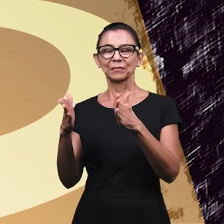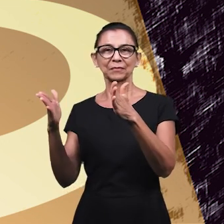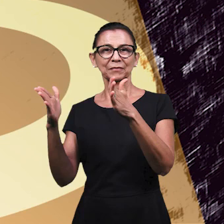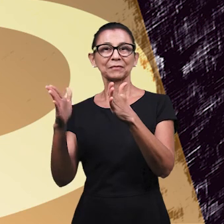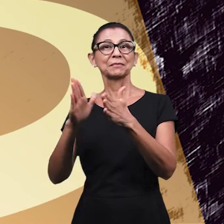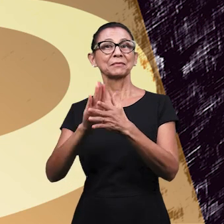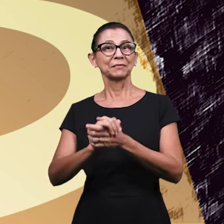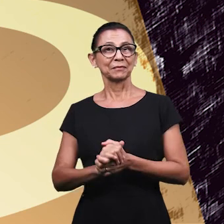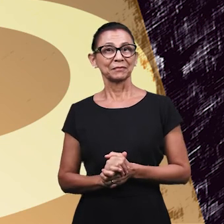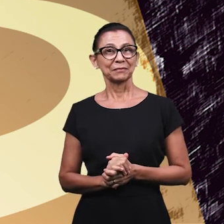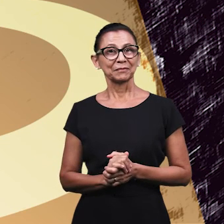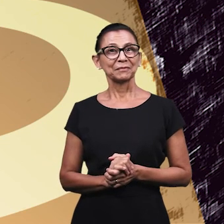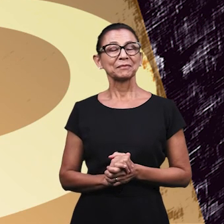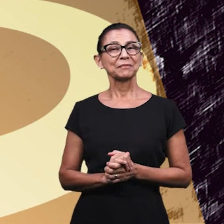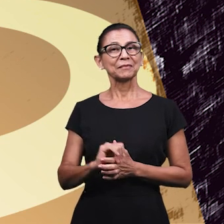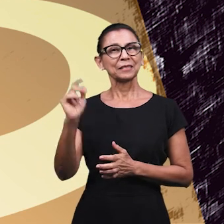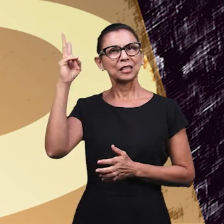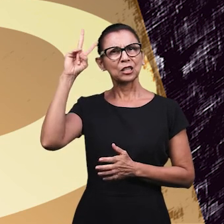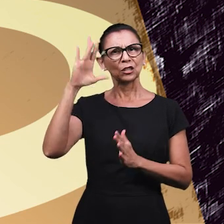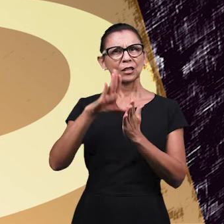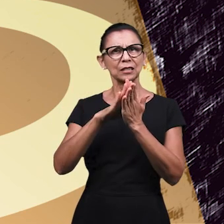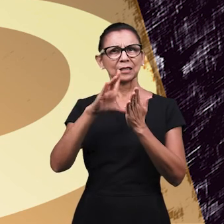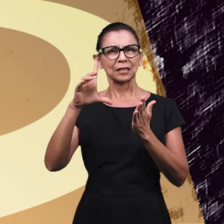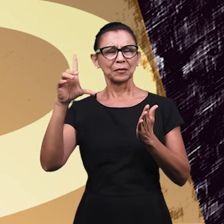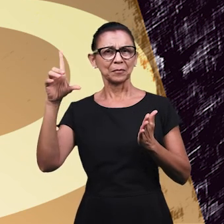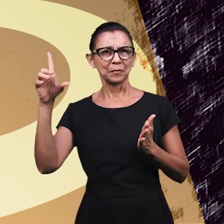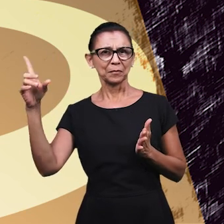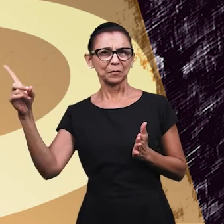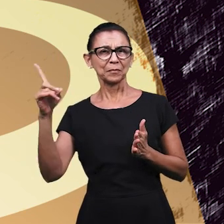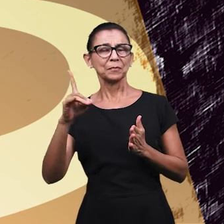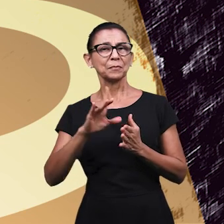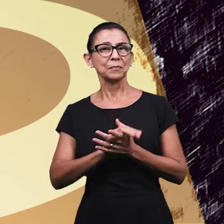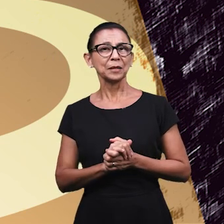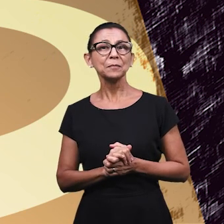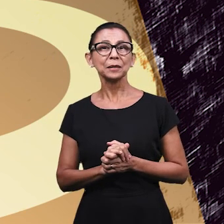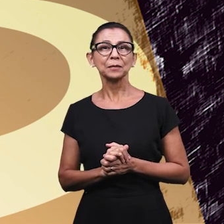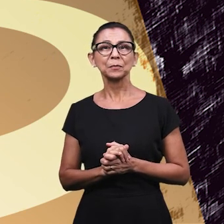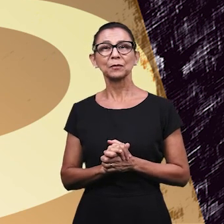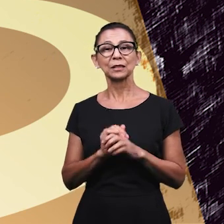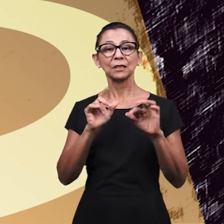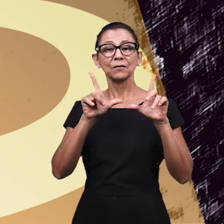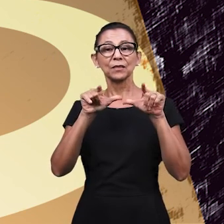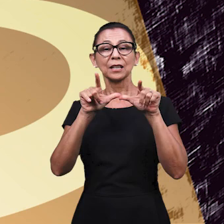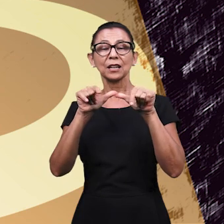Para o Meu Caminho. Um podcast com histórias da Bíblia contadas para as crianças